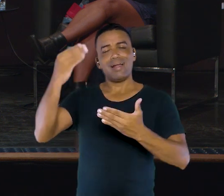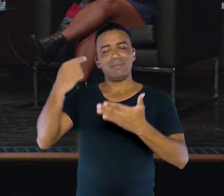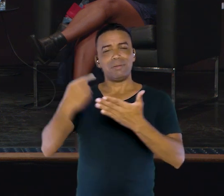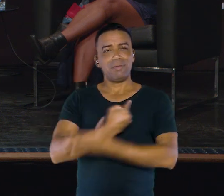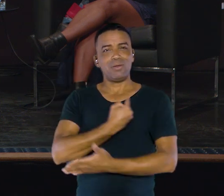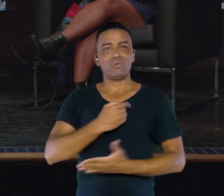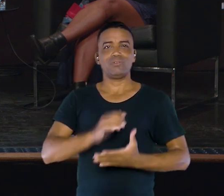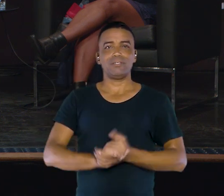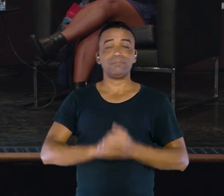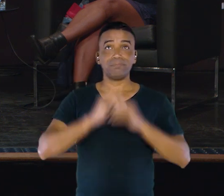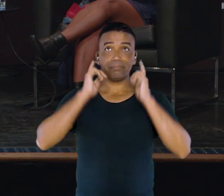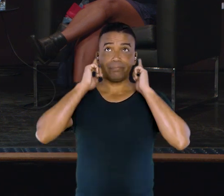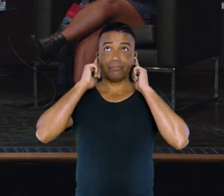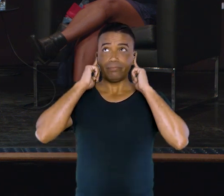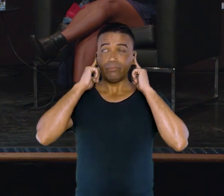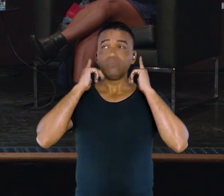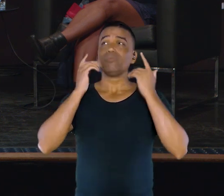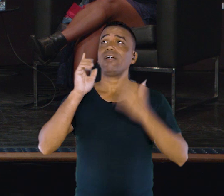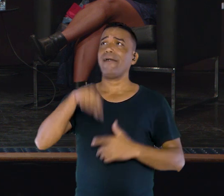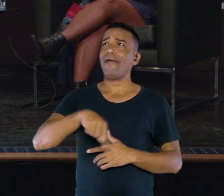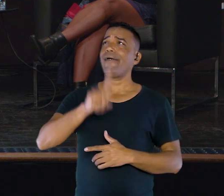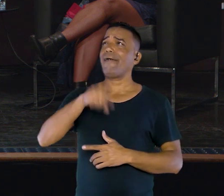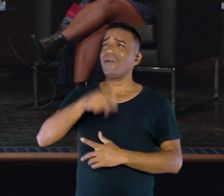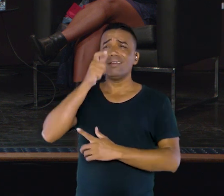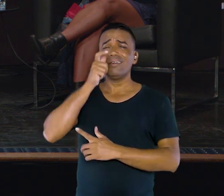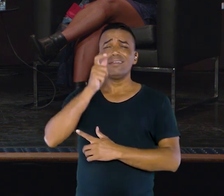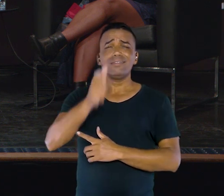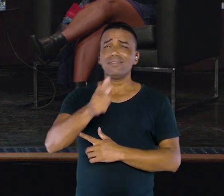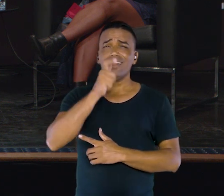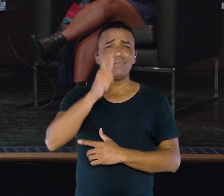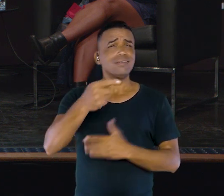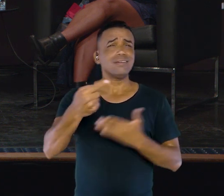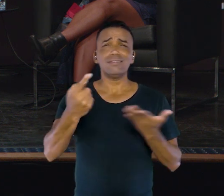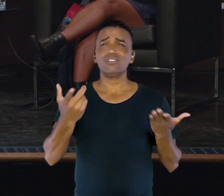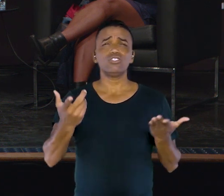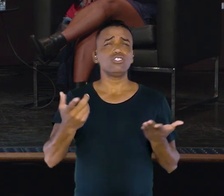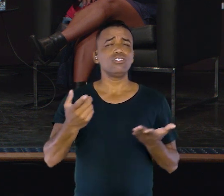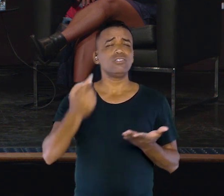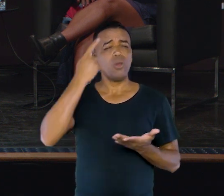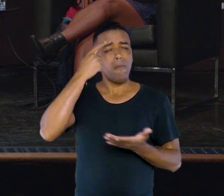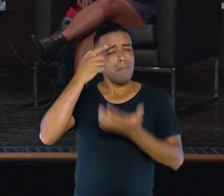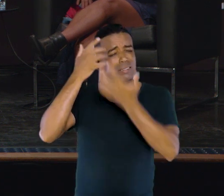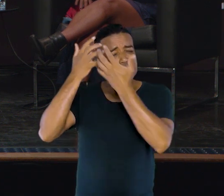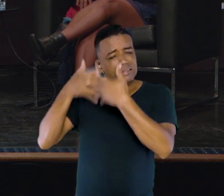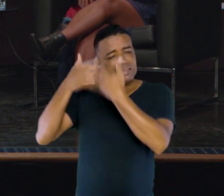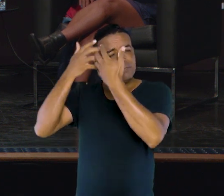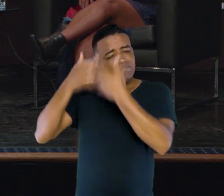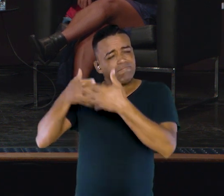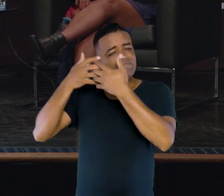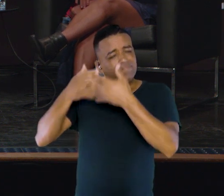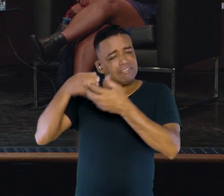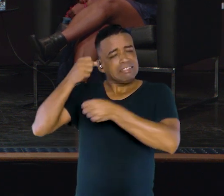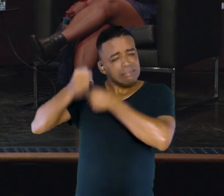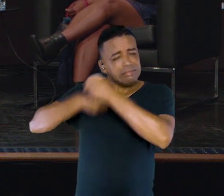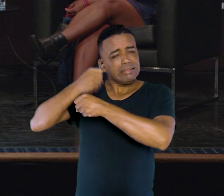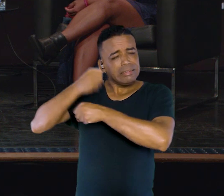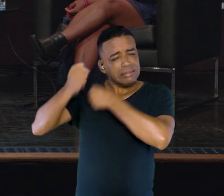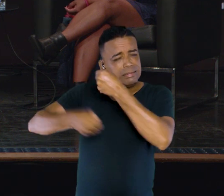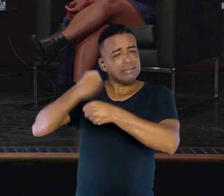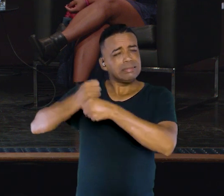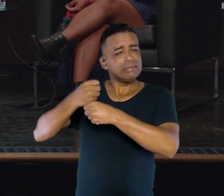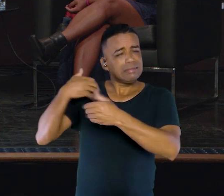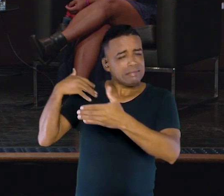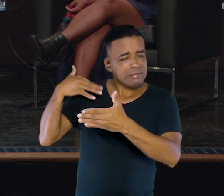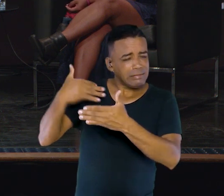Obrigado pela pergunta. É interessante isso, obrigado. Essa é uma coisa que eu tenho pensado muito nos últimos tempos, e tem muito a ver com o que você